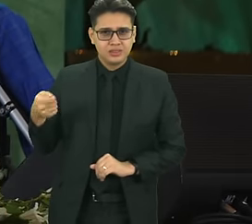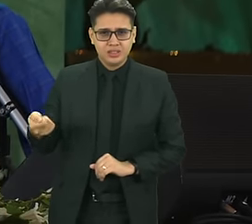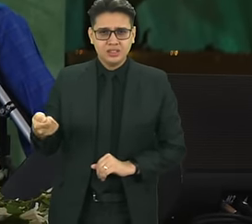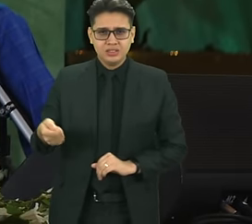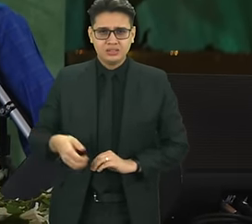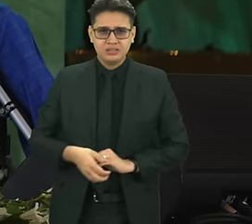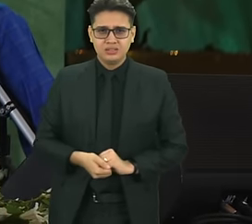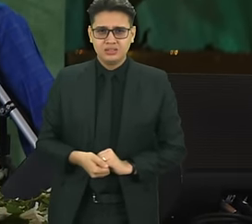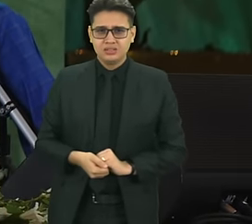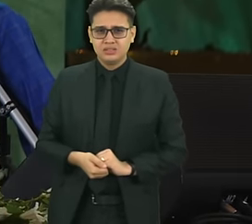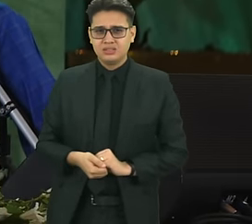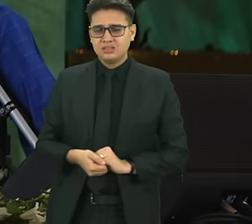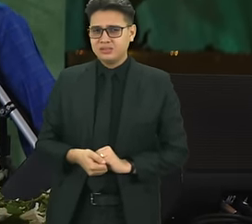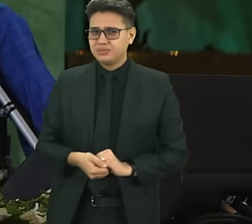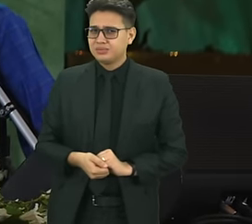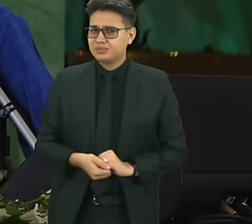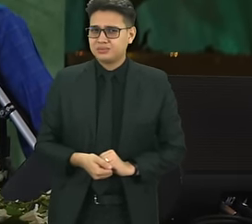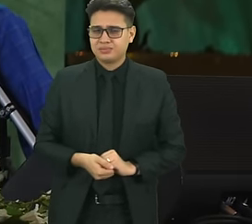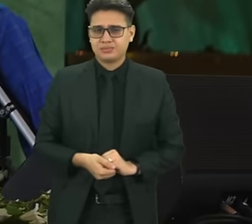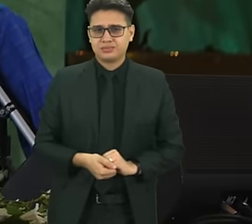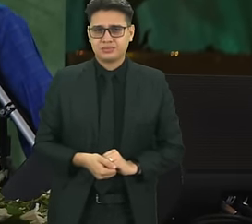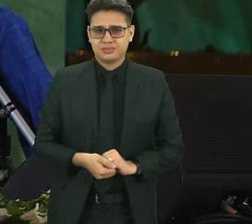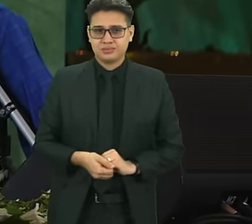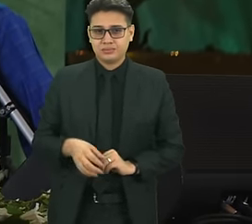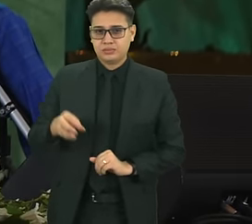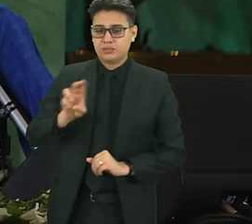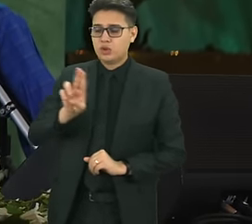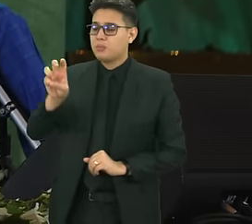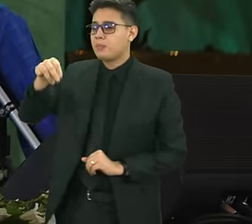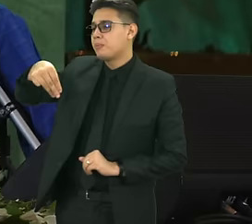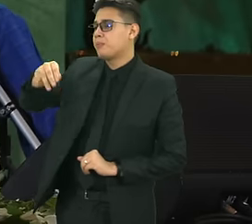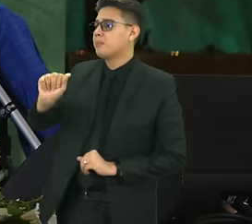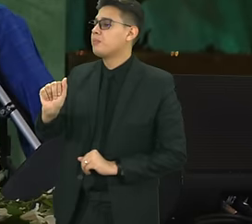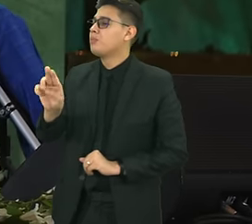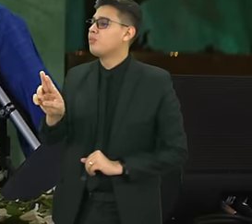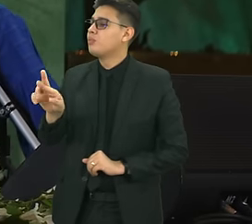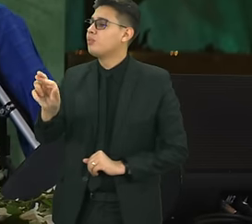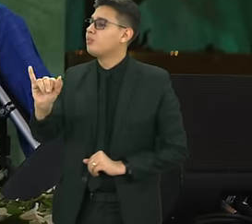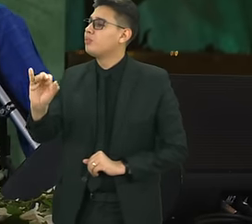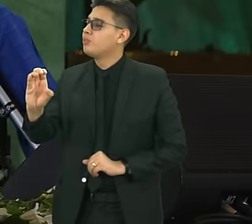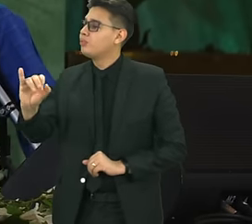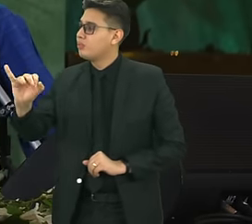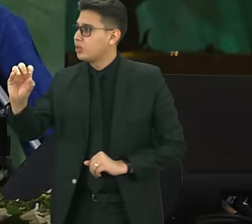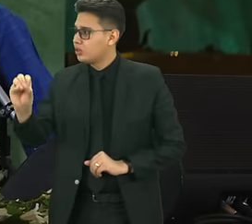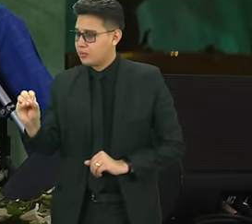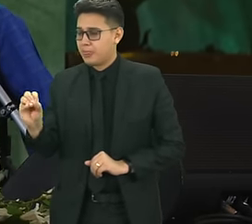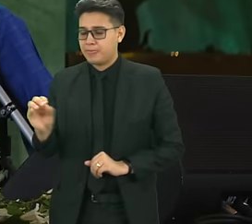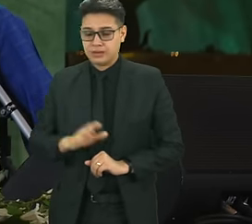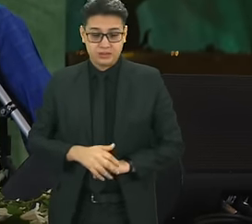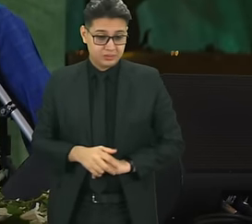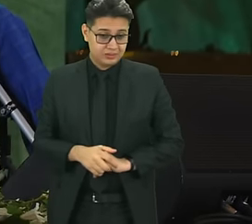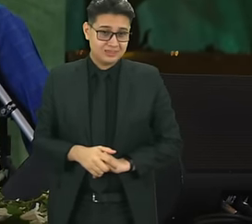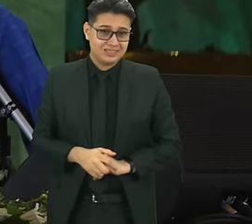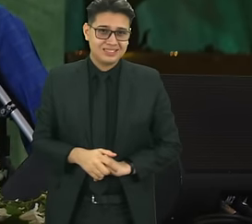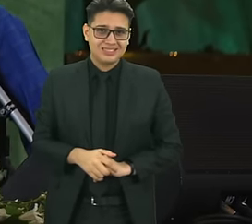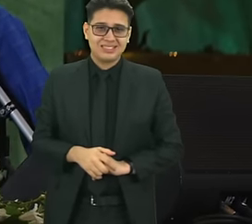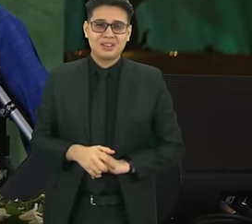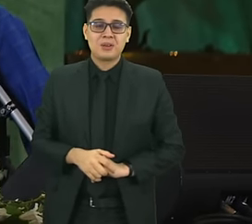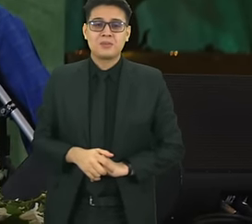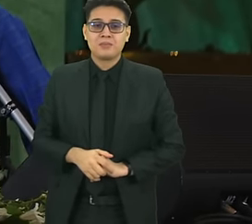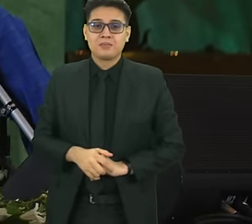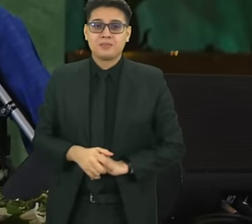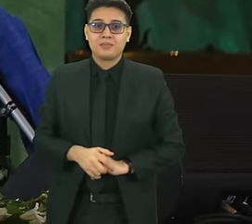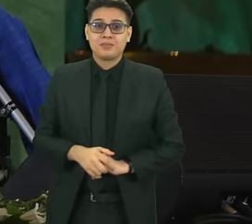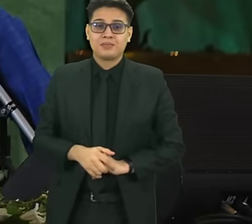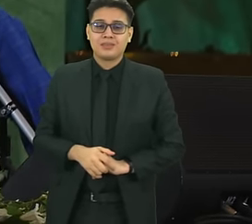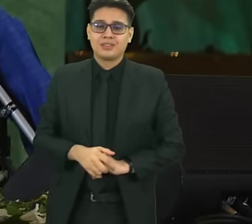contar. O Maurício liga para mim e fala: Débora, o Lorival está vomitando sangue e